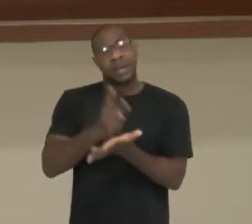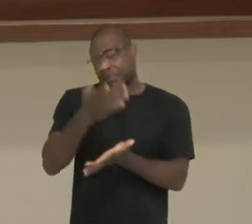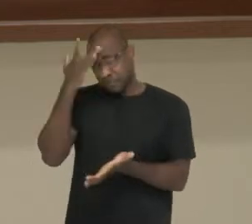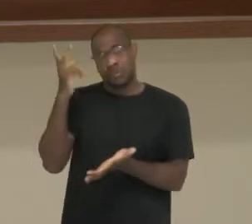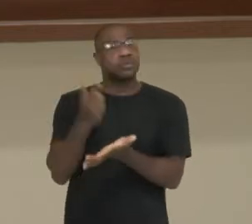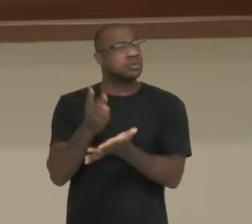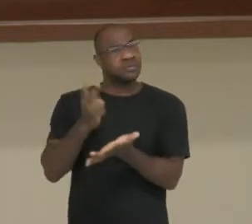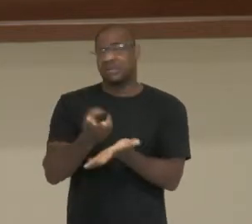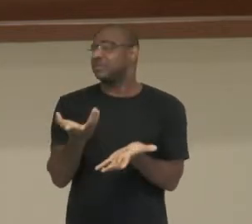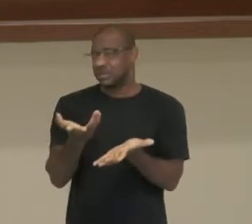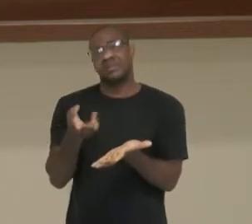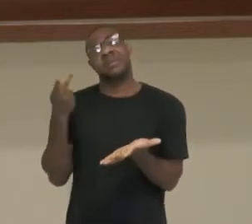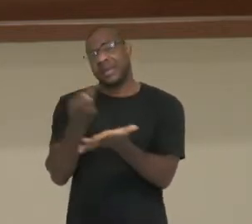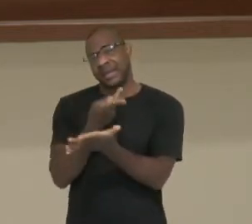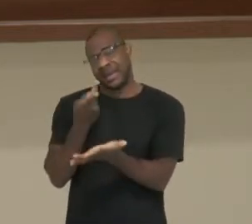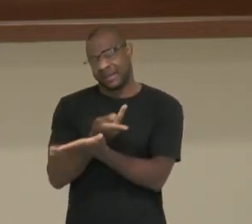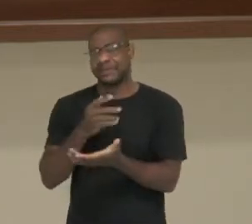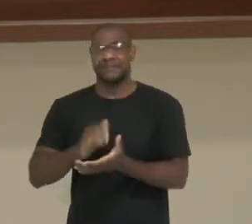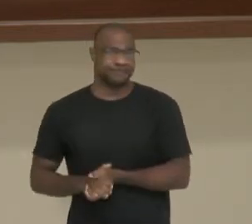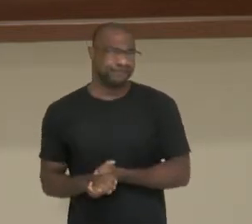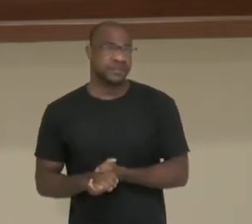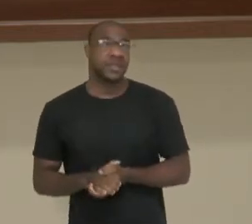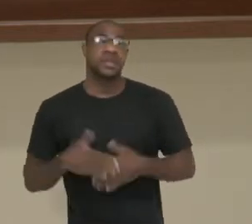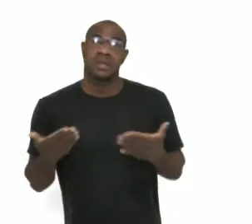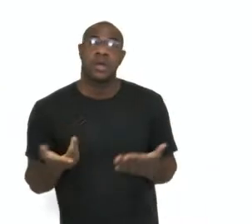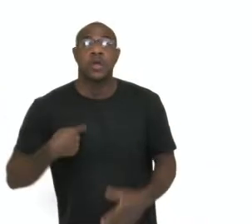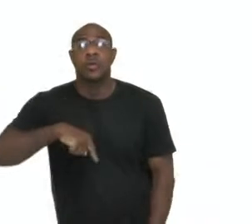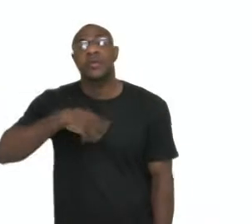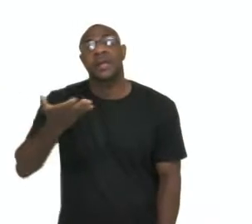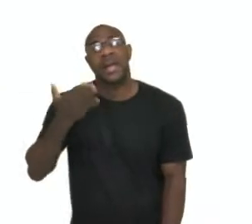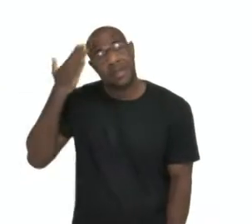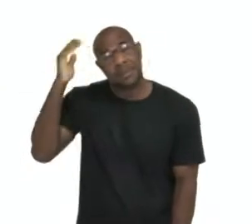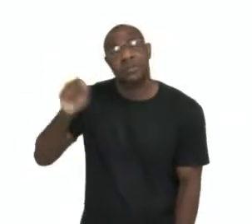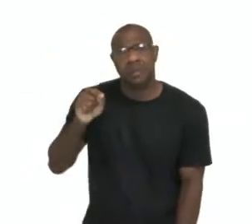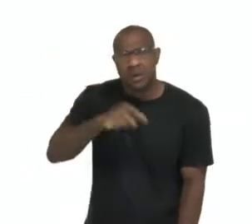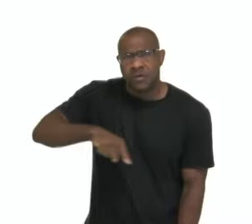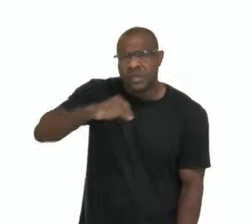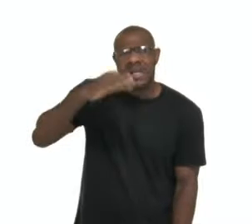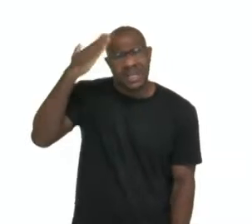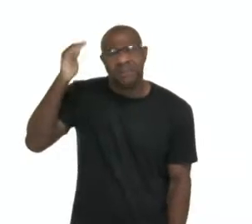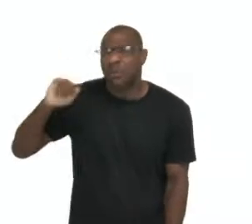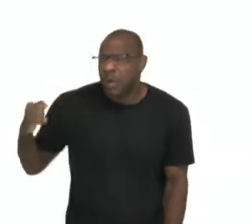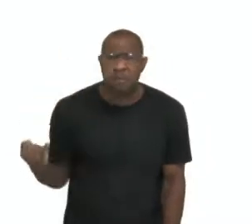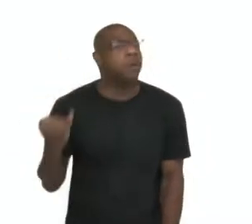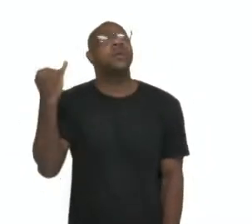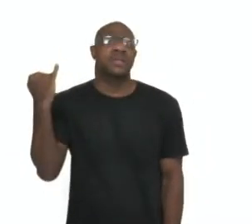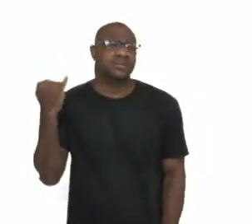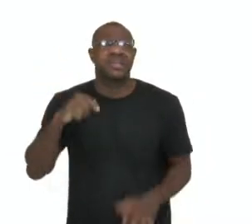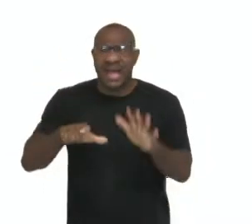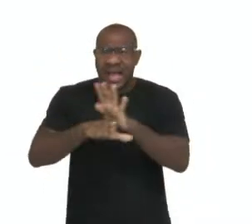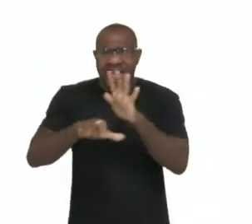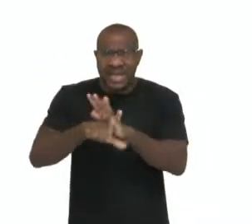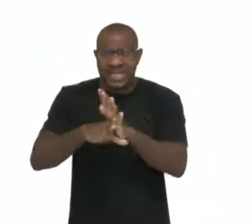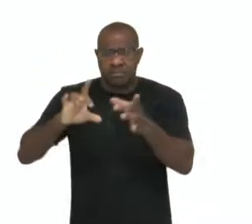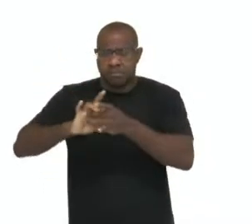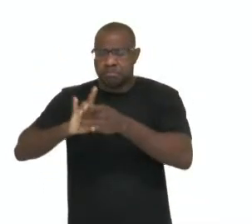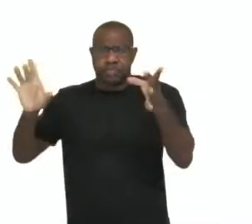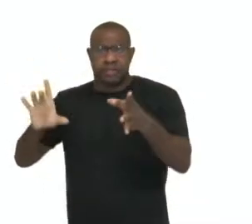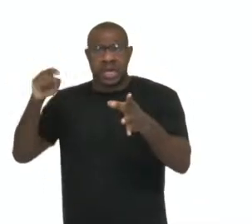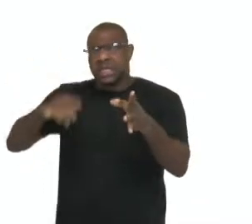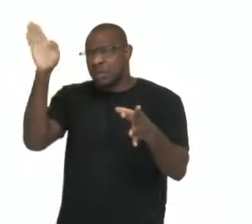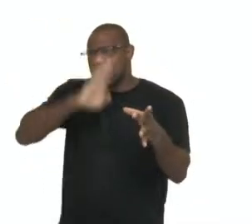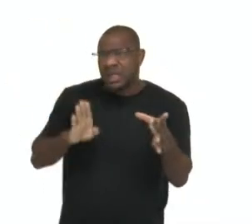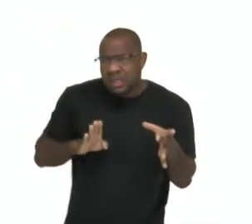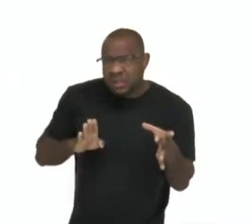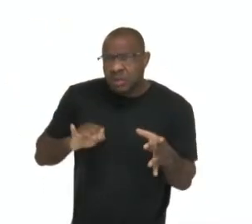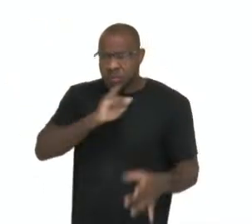na ilegalidade. E a gente quer saber o seguinte, né? Você sabe qual a importância das leis abolicionistas no